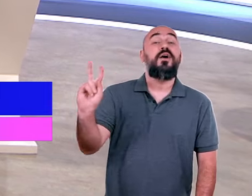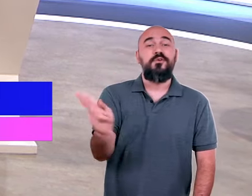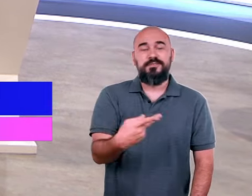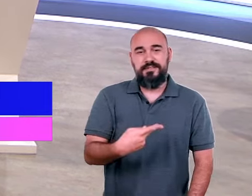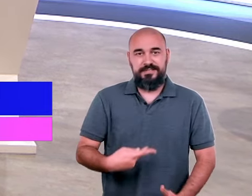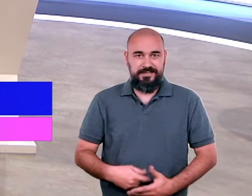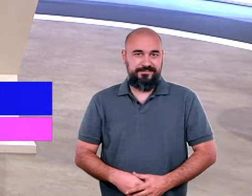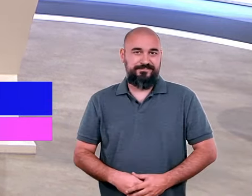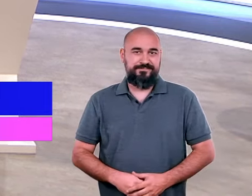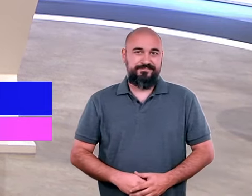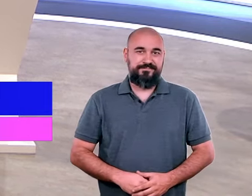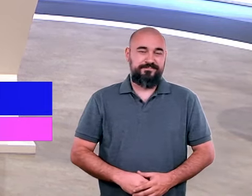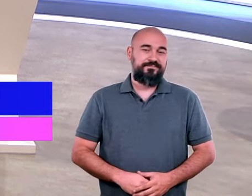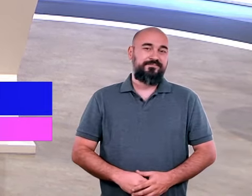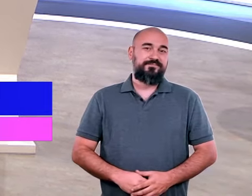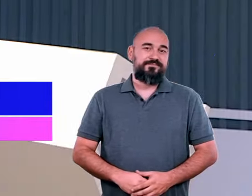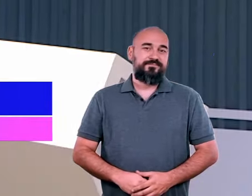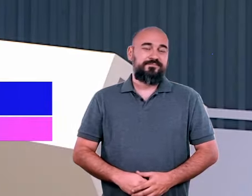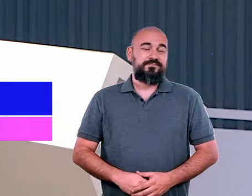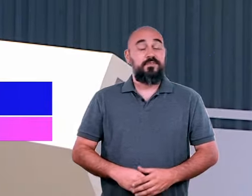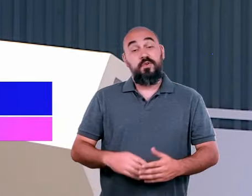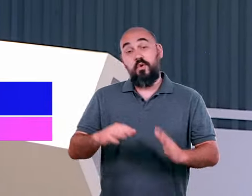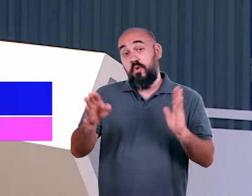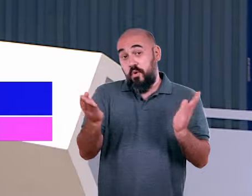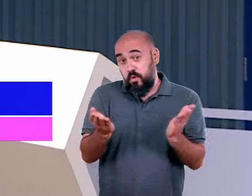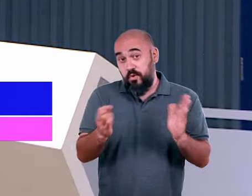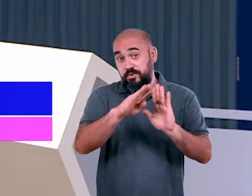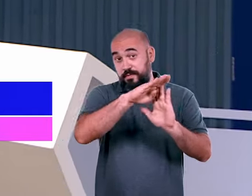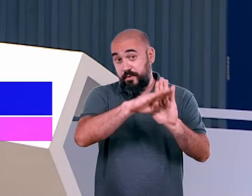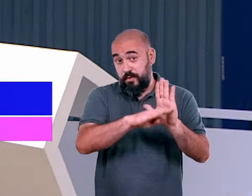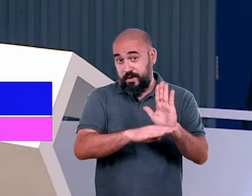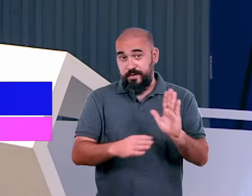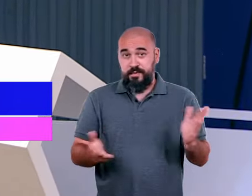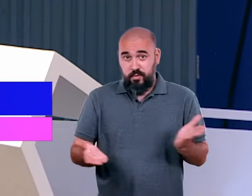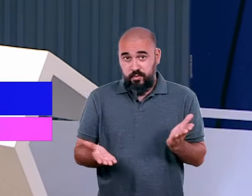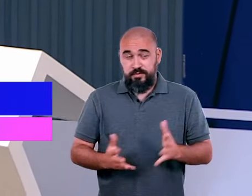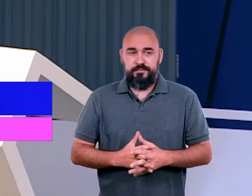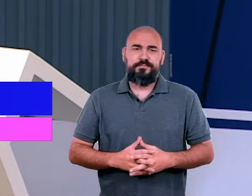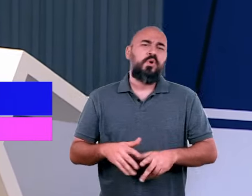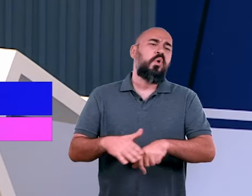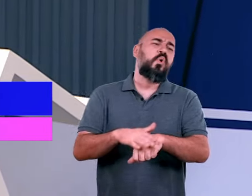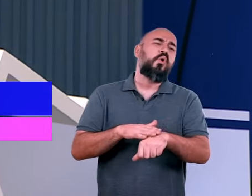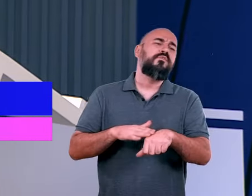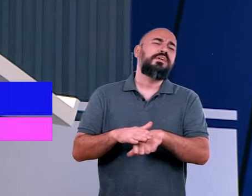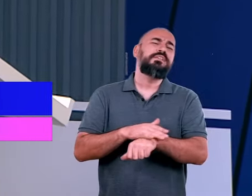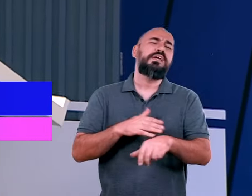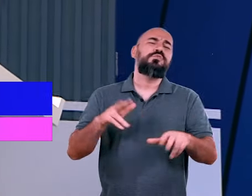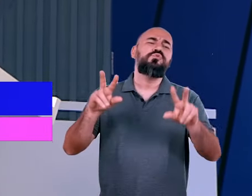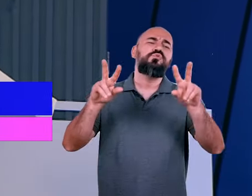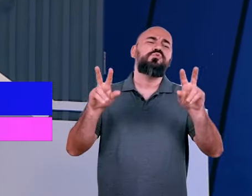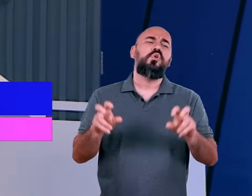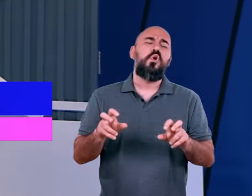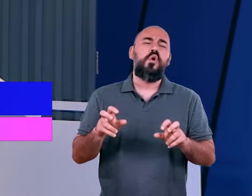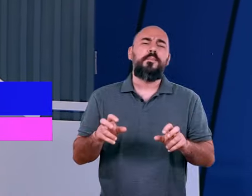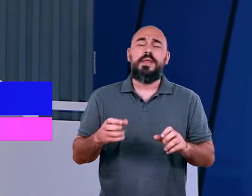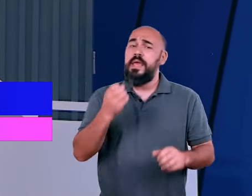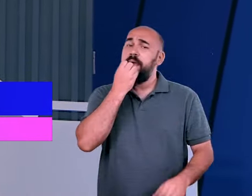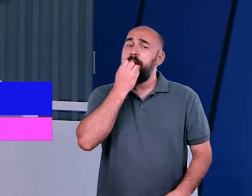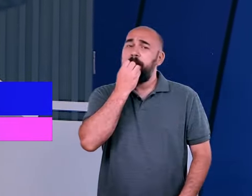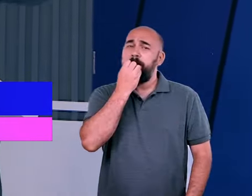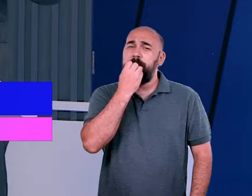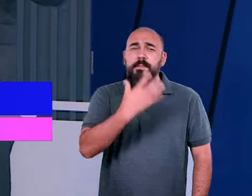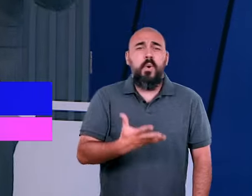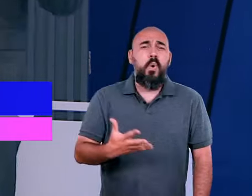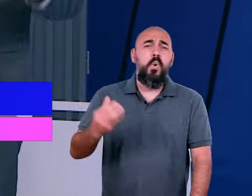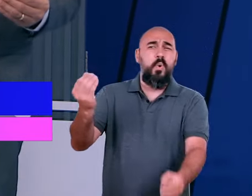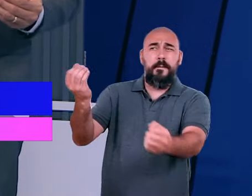as profecias. No programa de hoje, nós vamos conversar um pouco sobre as